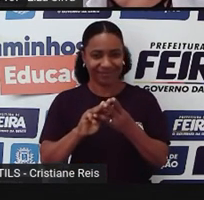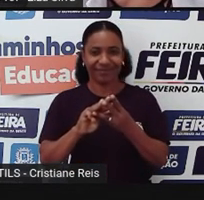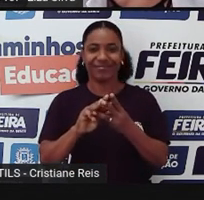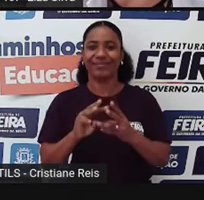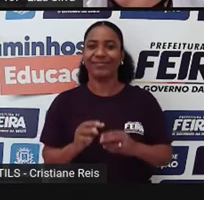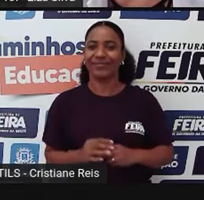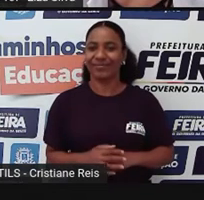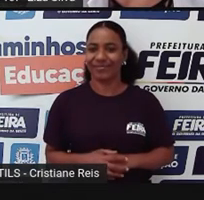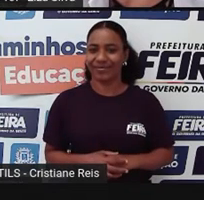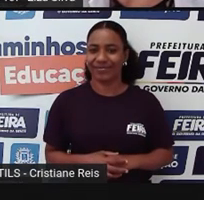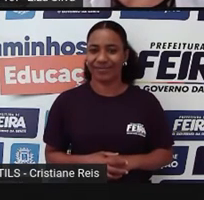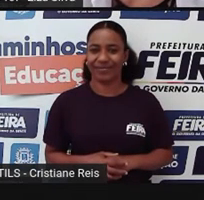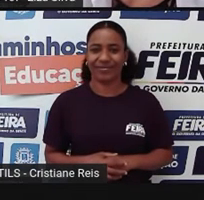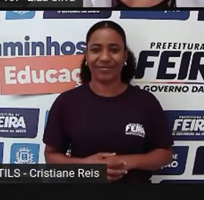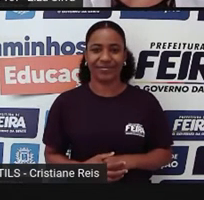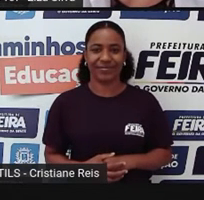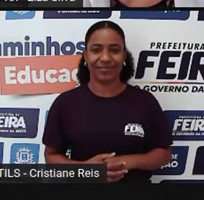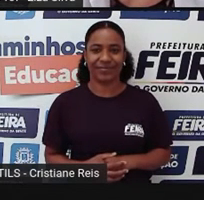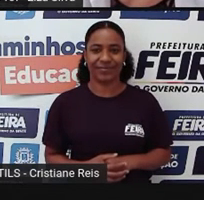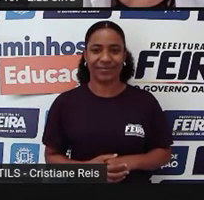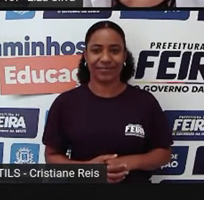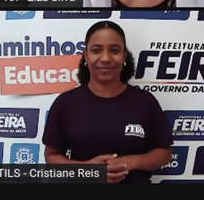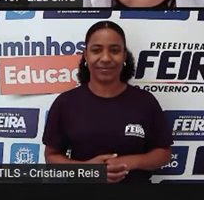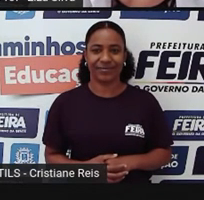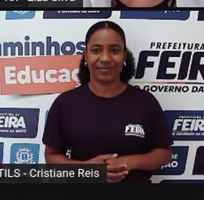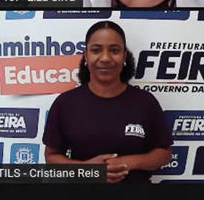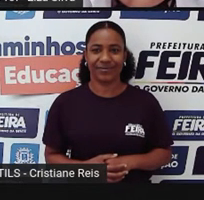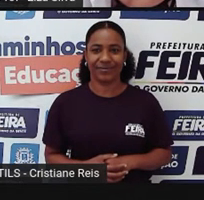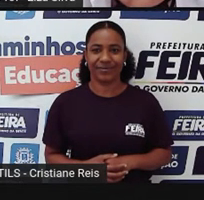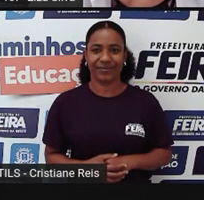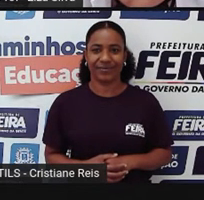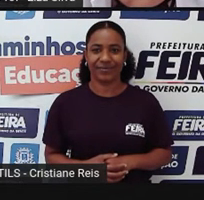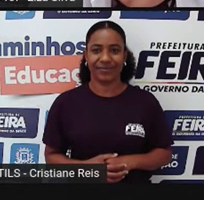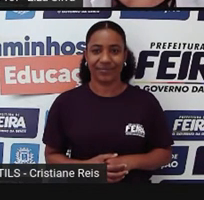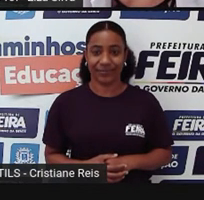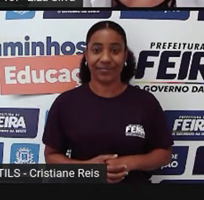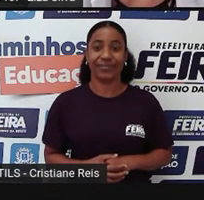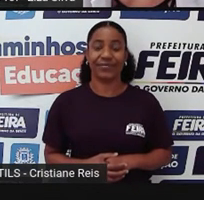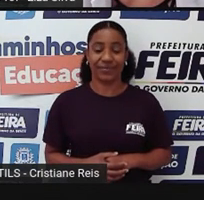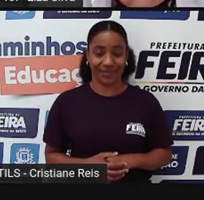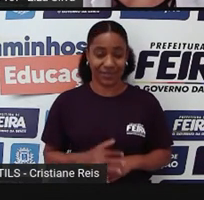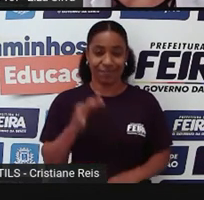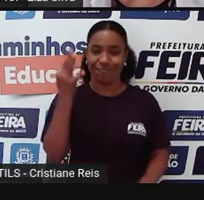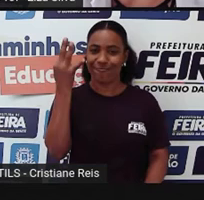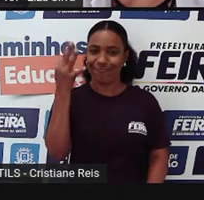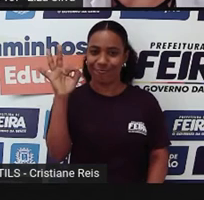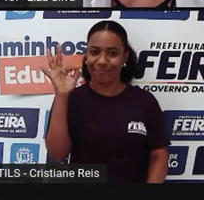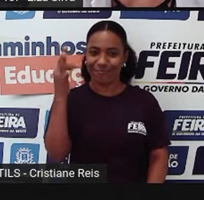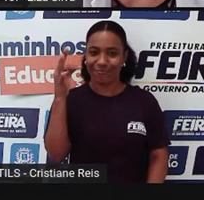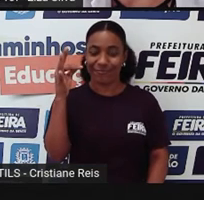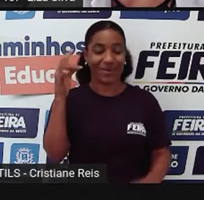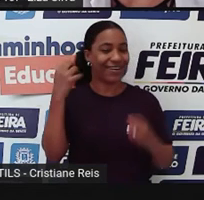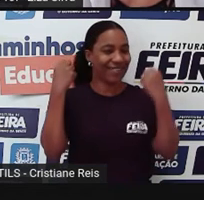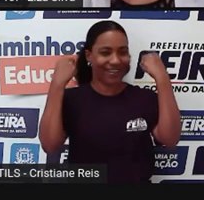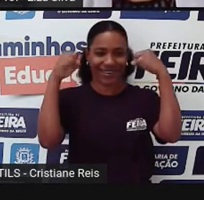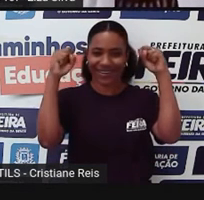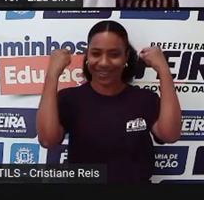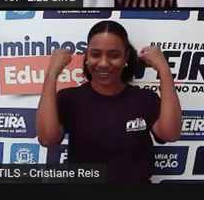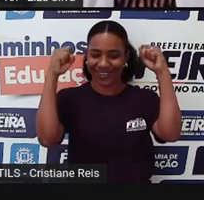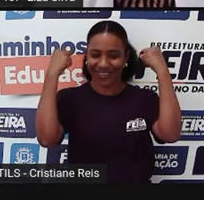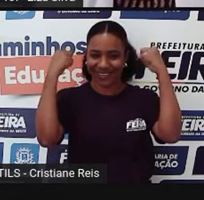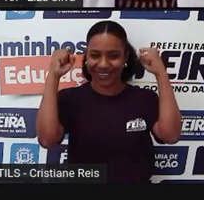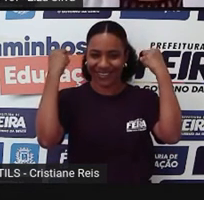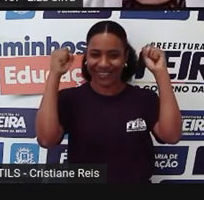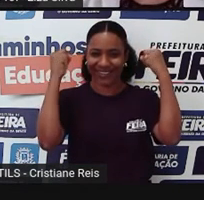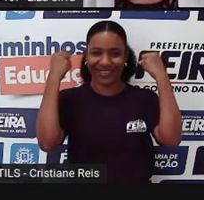e deixar morte preso sítio Bom Jesus a Physical education Eu sei que vocês vão a